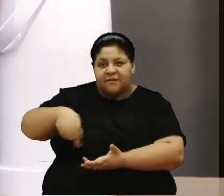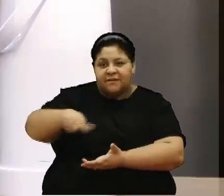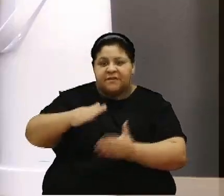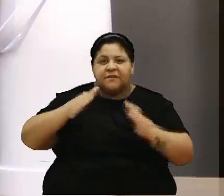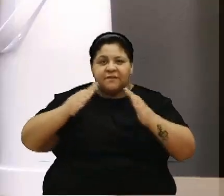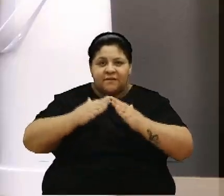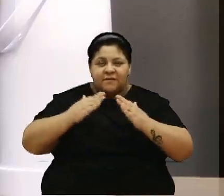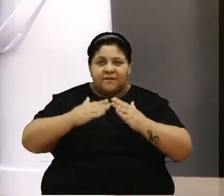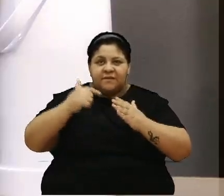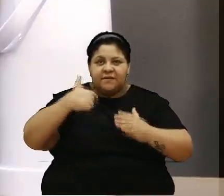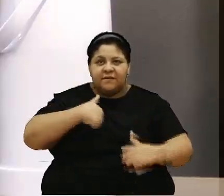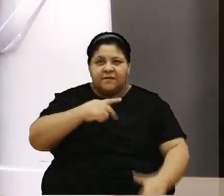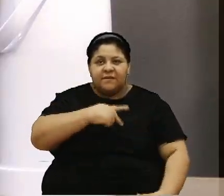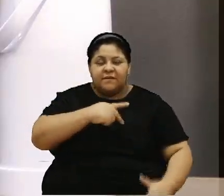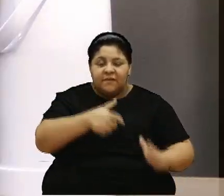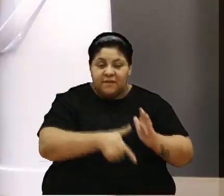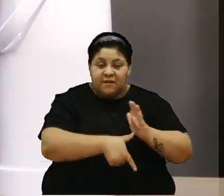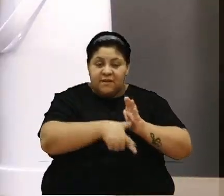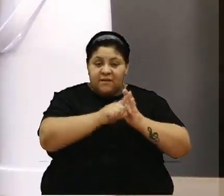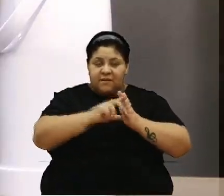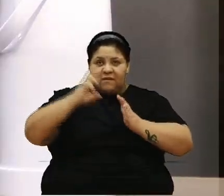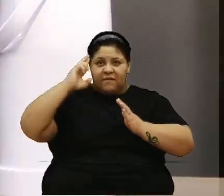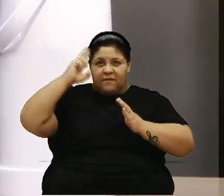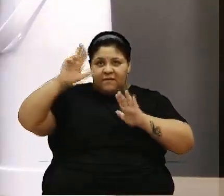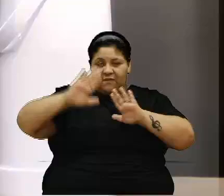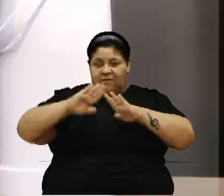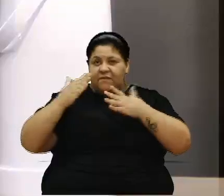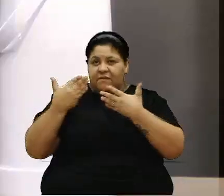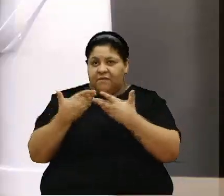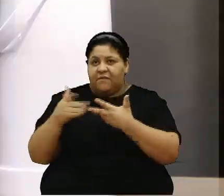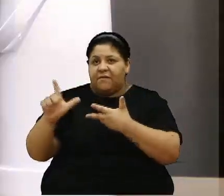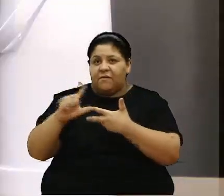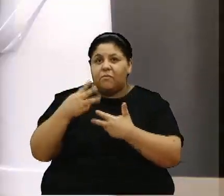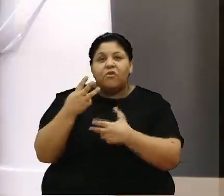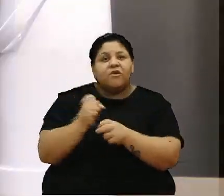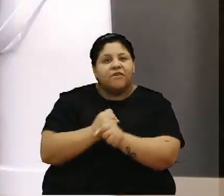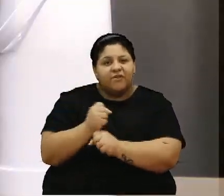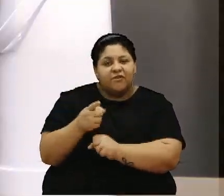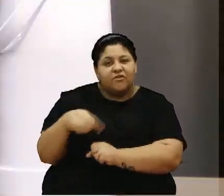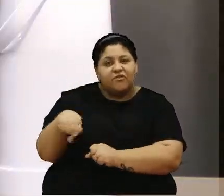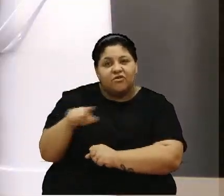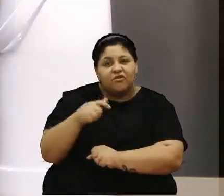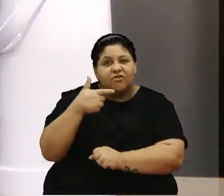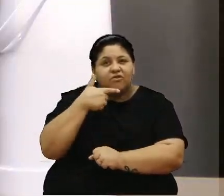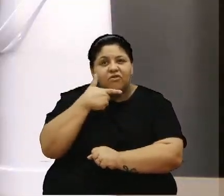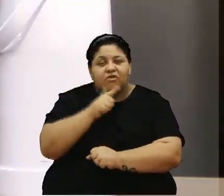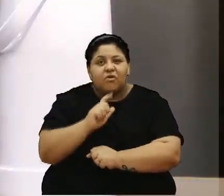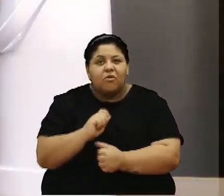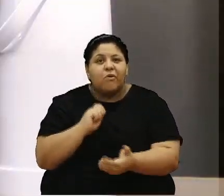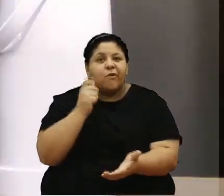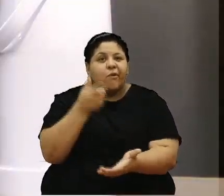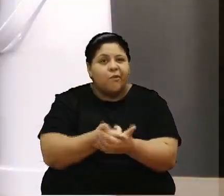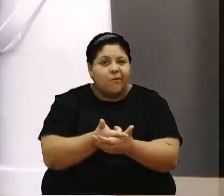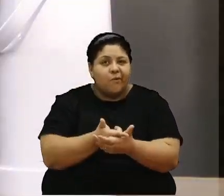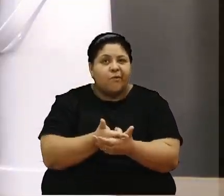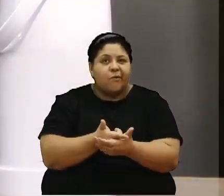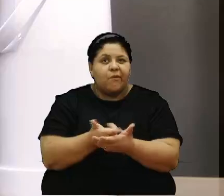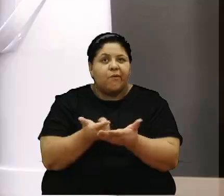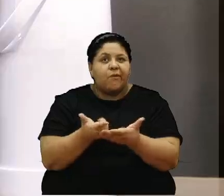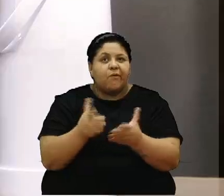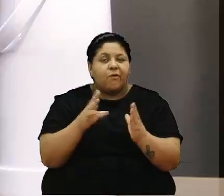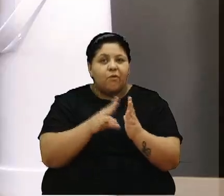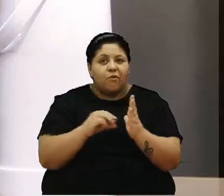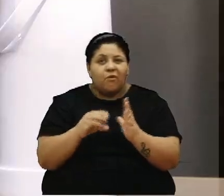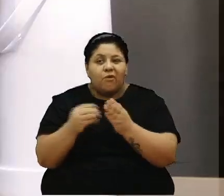na minha presidência, e antes, durante a direção da Escola do Legislativo, por 3 anos, nós conseguimos adquirir alguns desses exemplares,